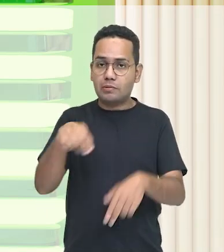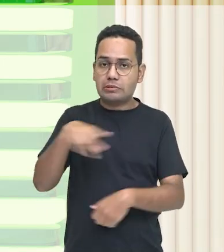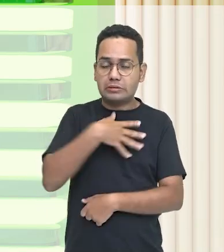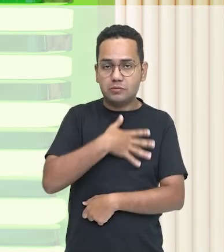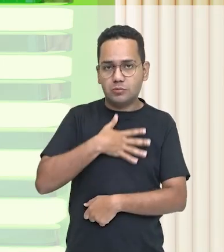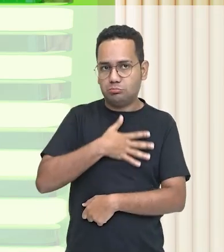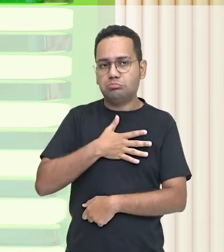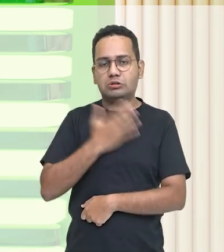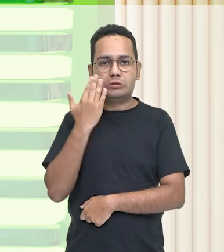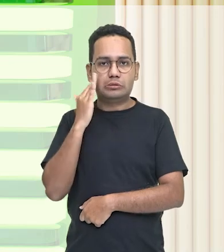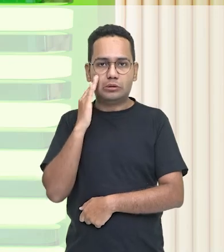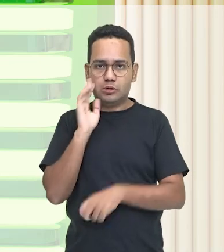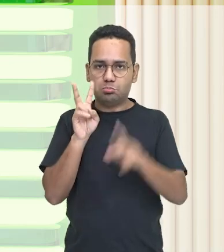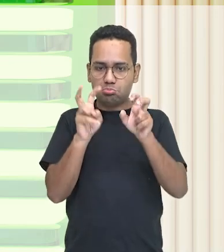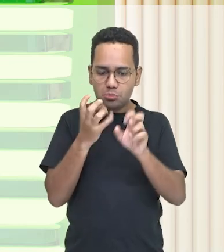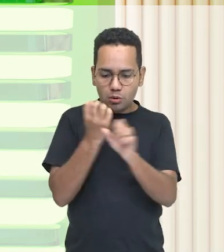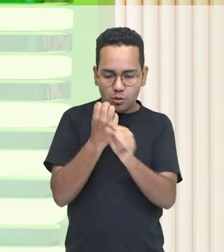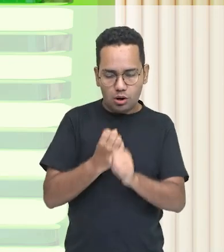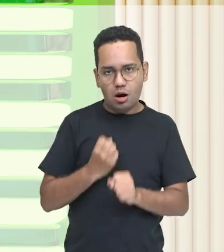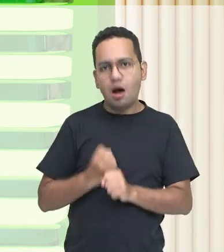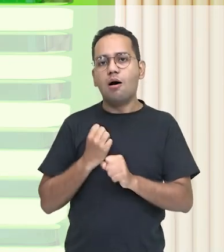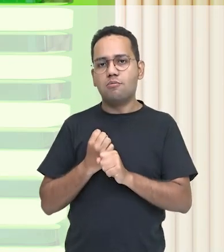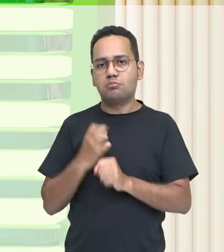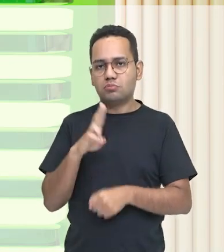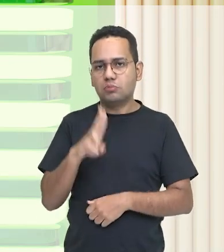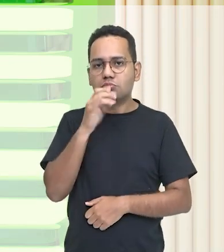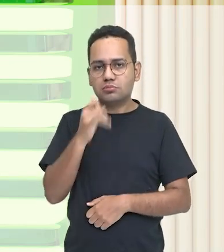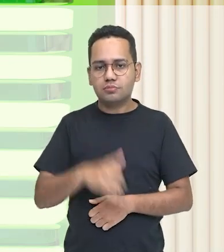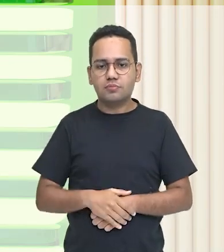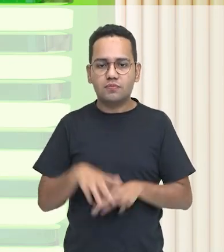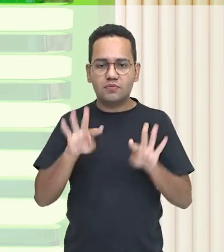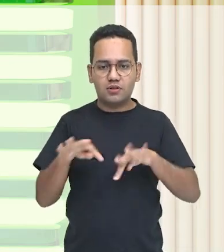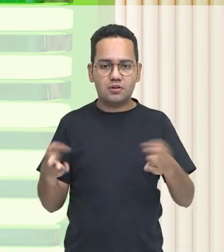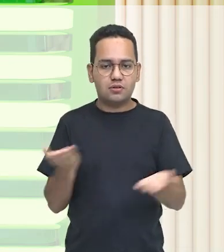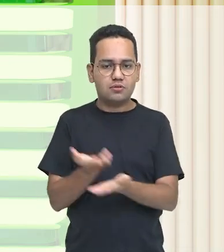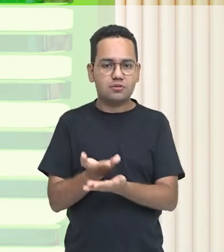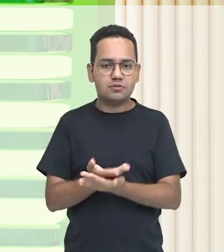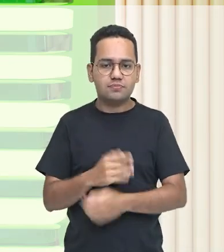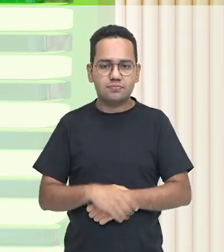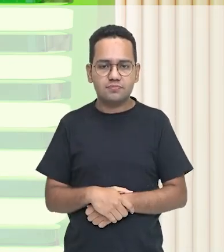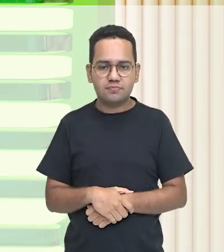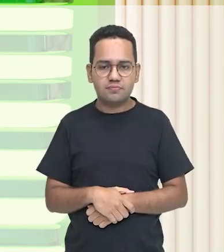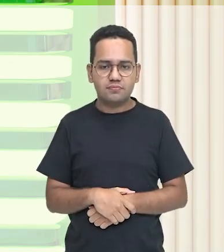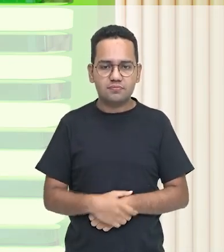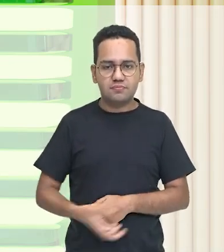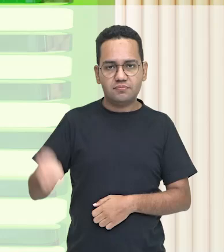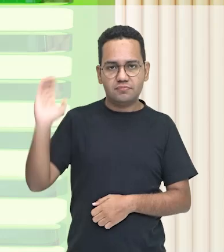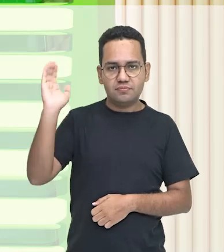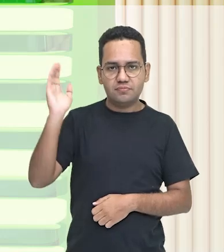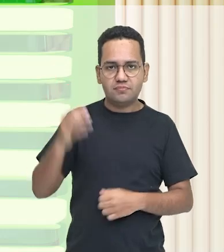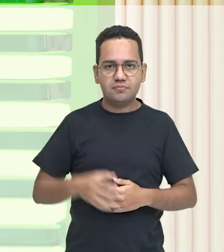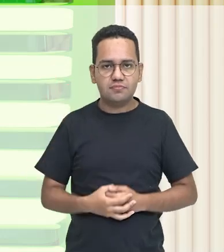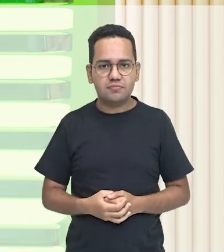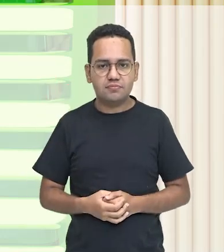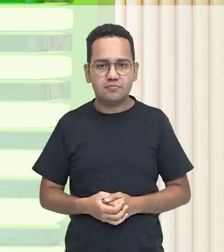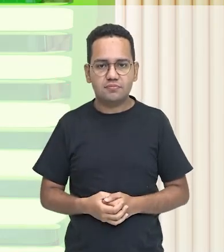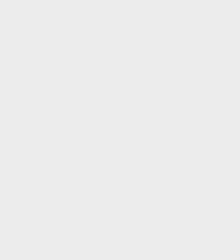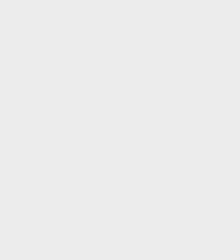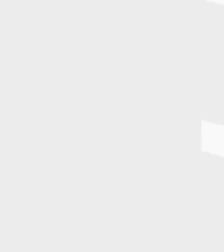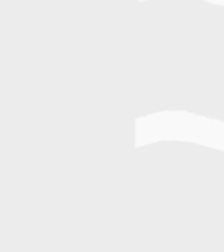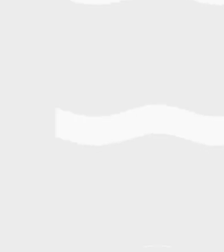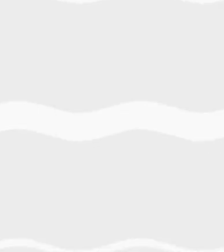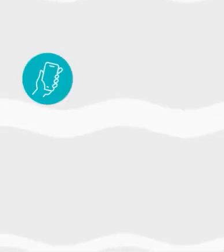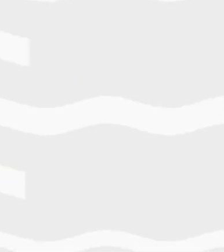como é que calcula o consumo de energia. E eu finalizo aqui a aula com vocês e volto em outra oportunidade. Tchau, pessoal!